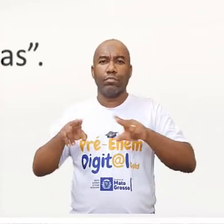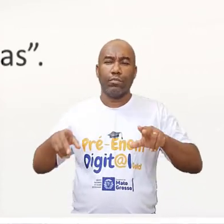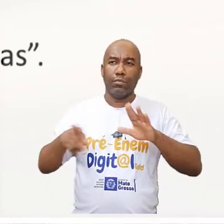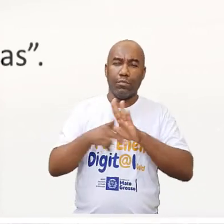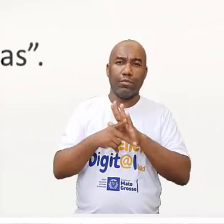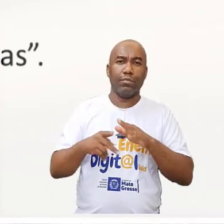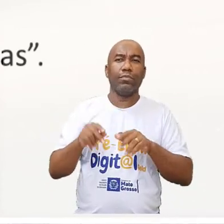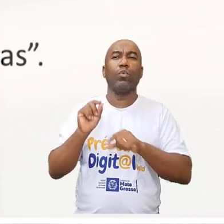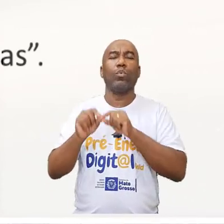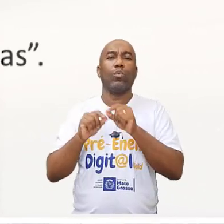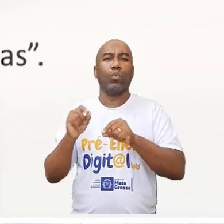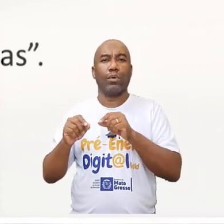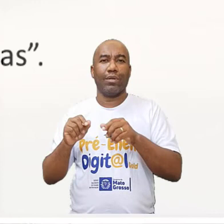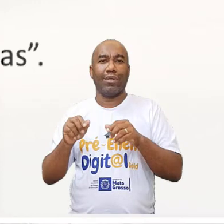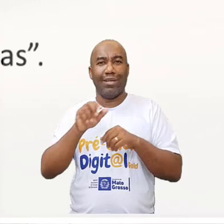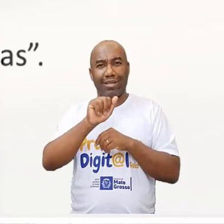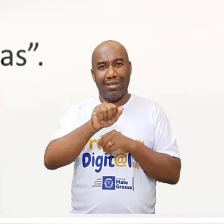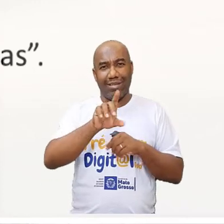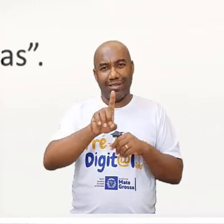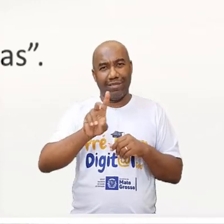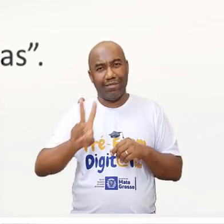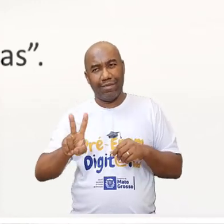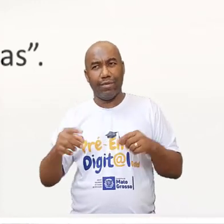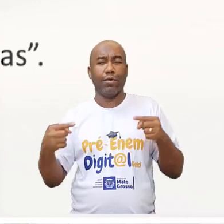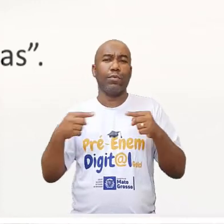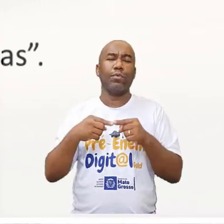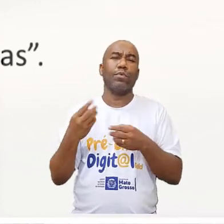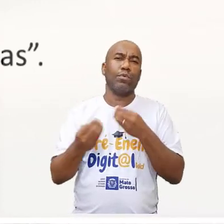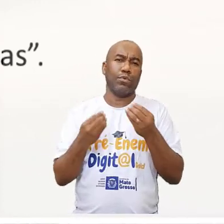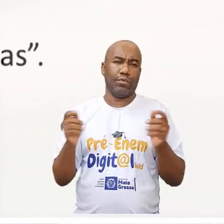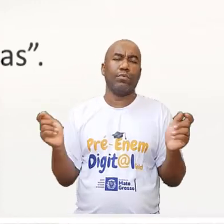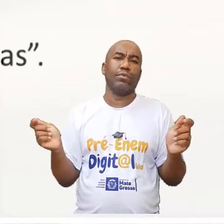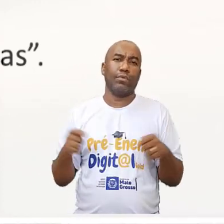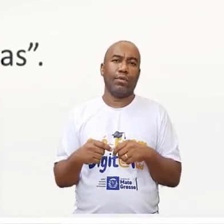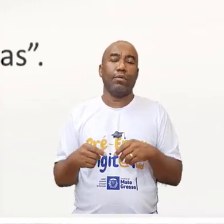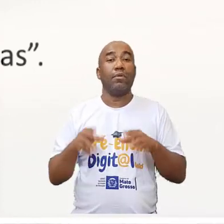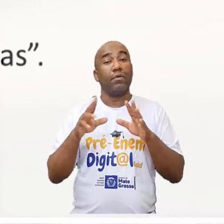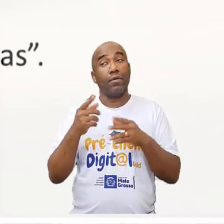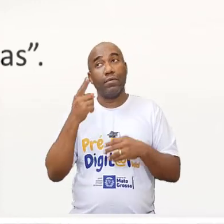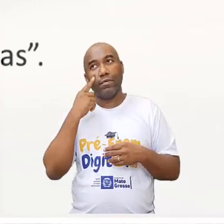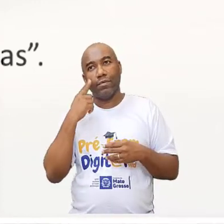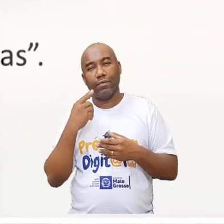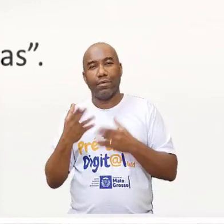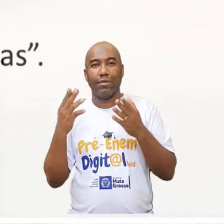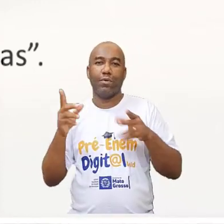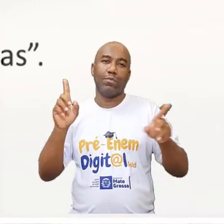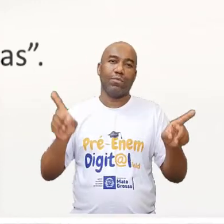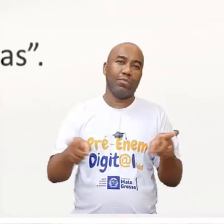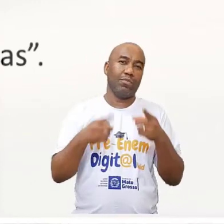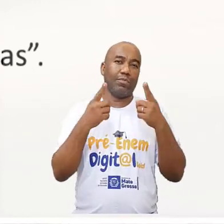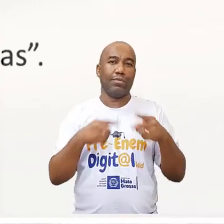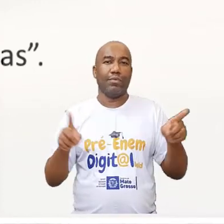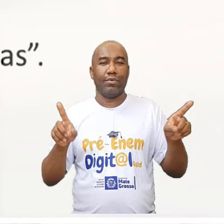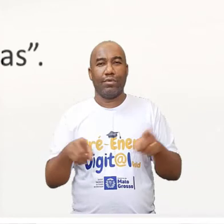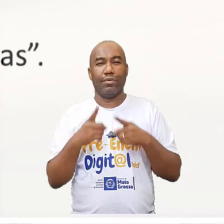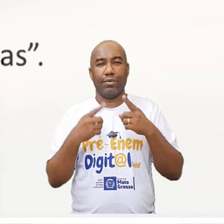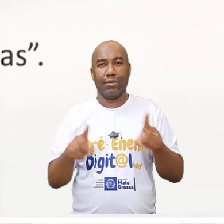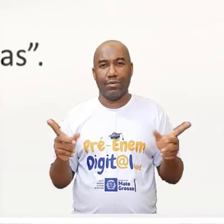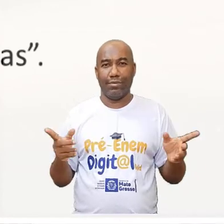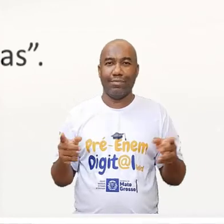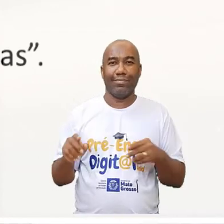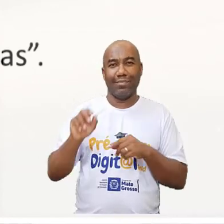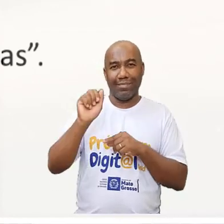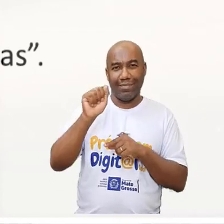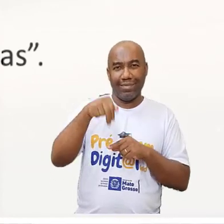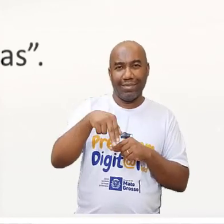você ganha facilmente por eliminatórias, né? Aqui tem uma música da Ana Carolina, né, que é uma adaptação,